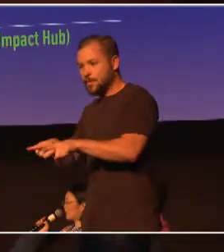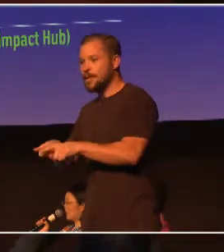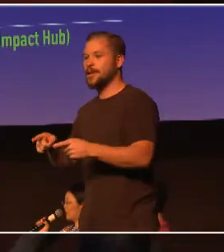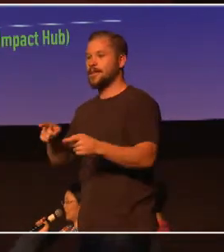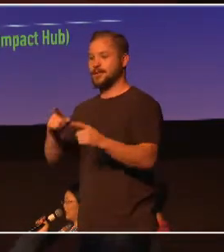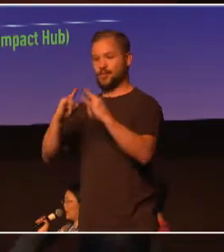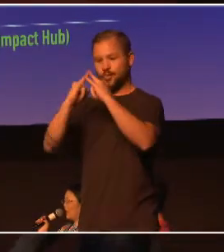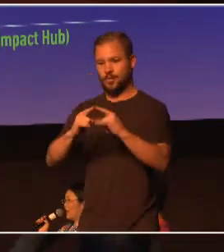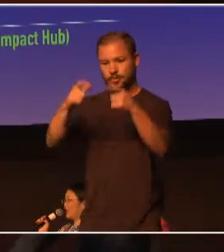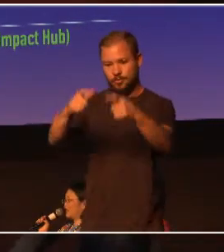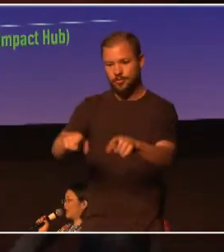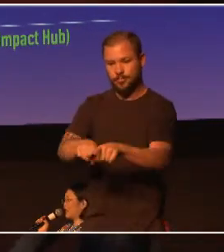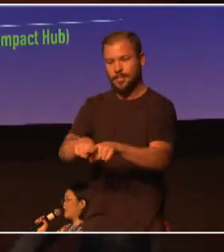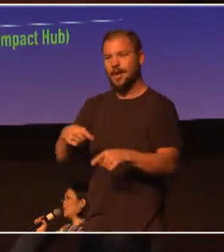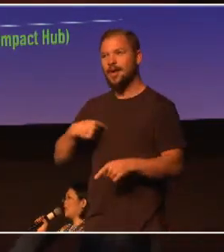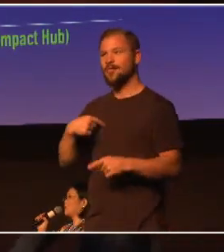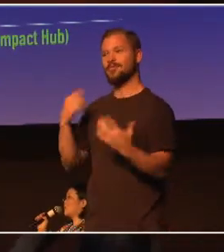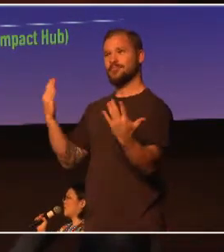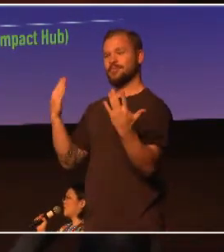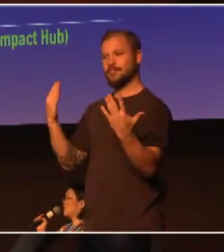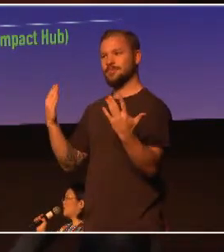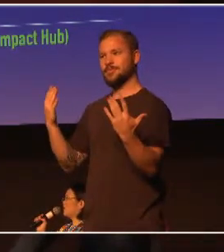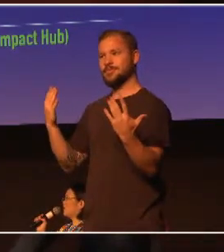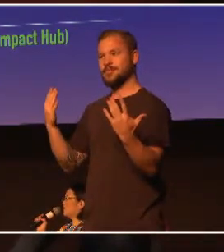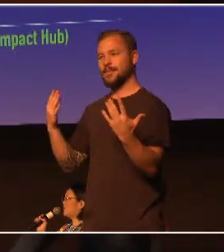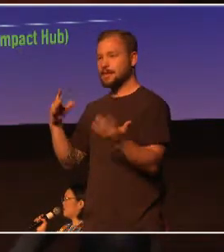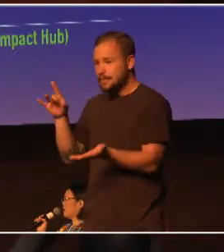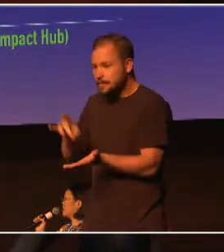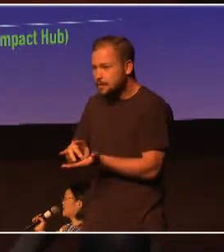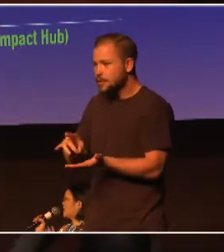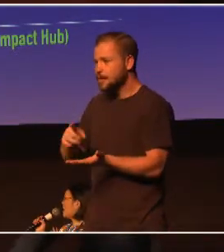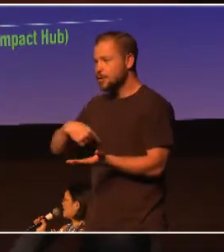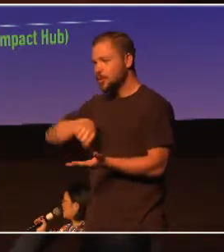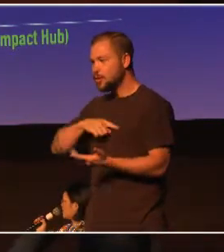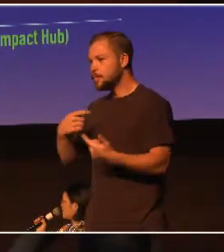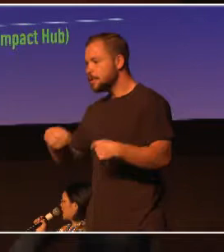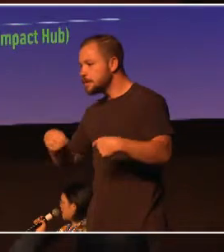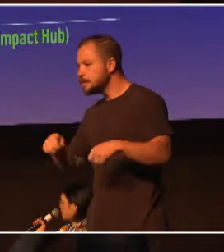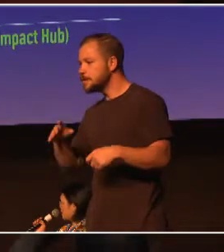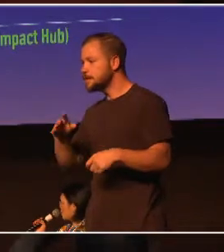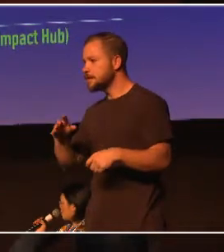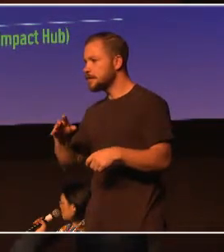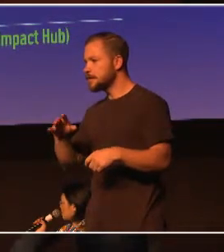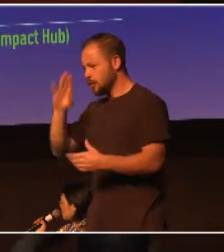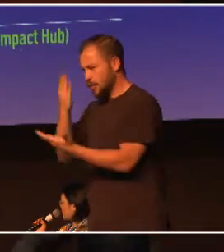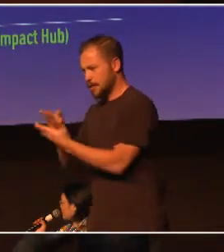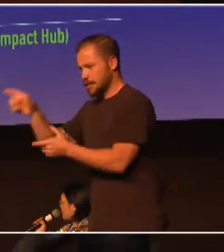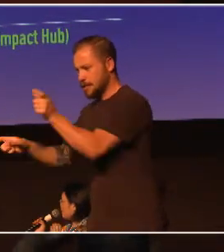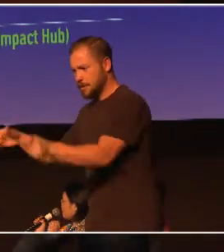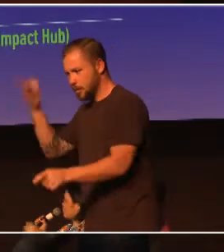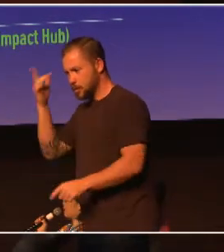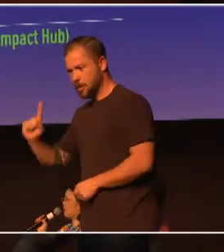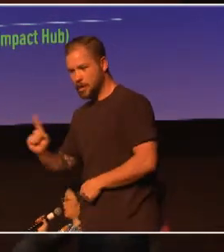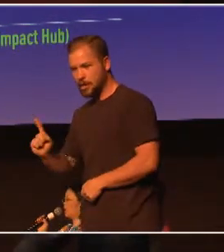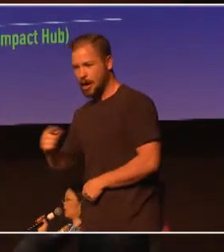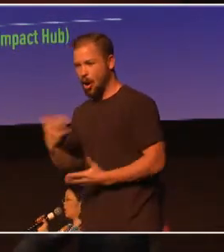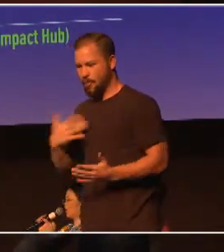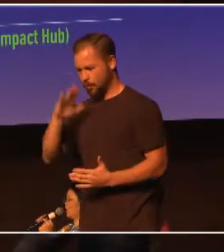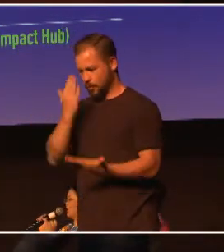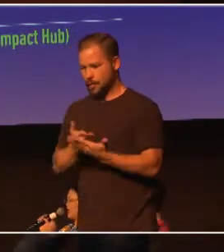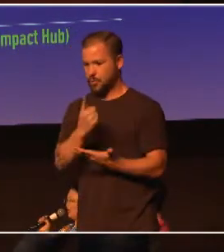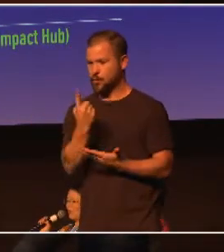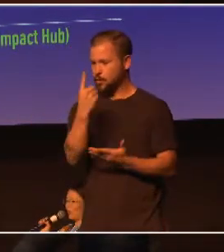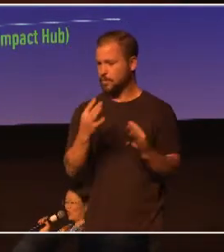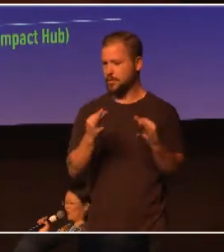dilema, porque será mesmo que a gente não vai precisar confiar nas pessoas, né? Eu vou confiar na tecnologia,